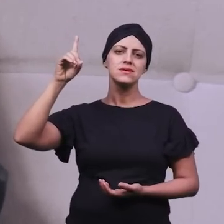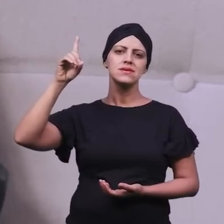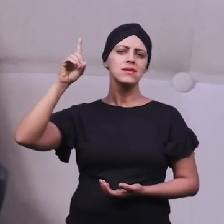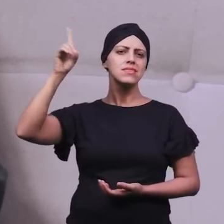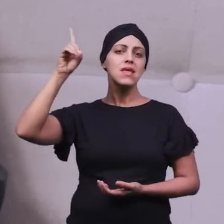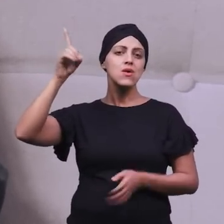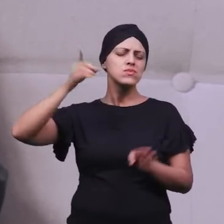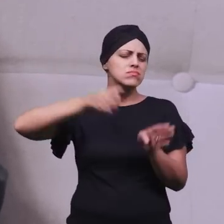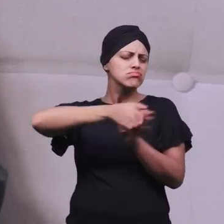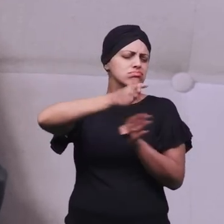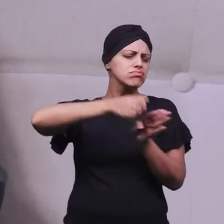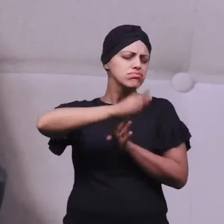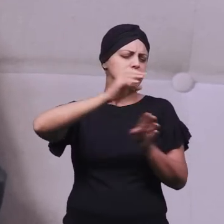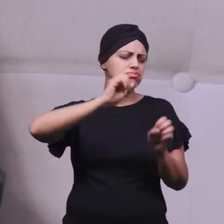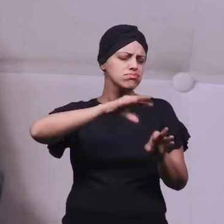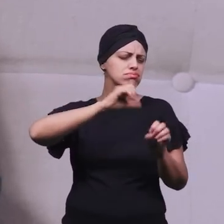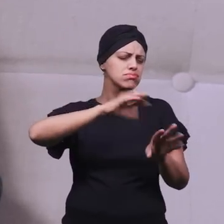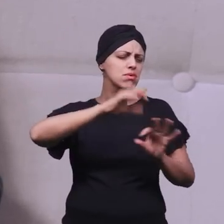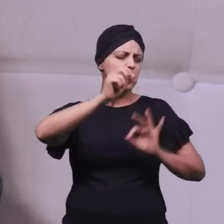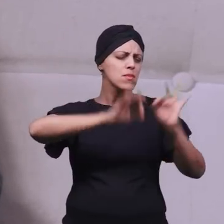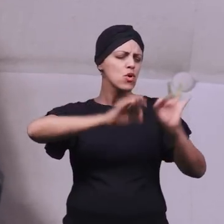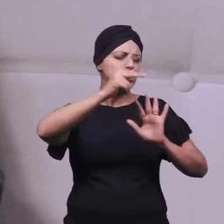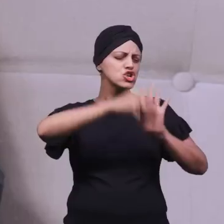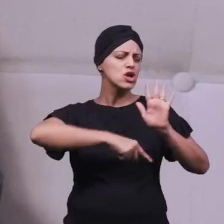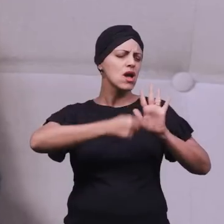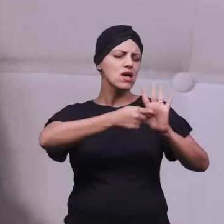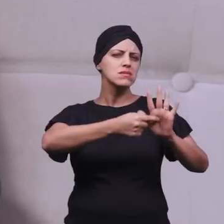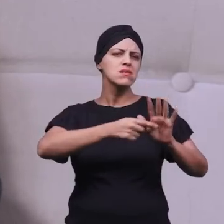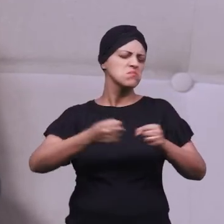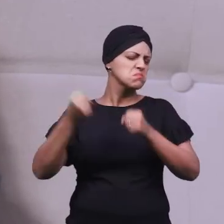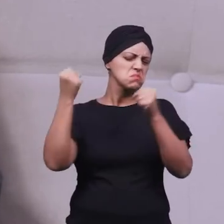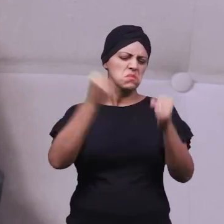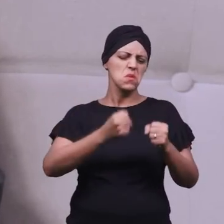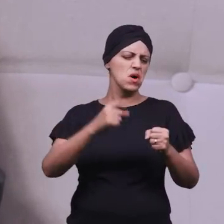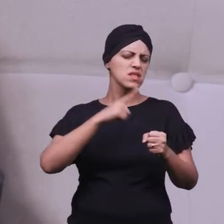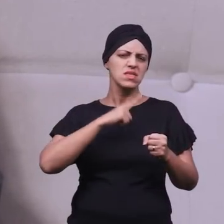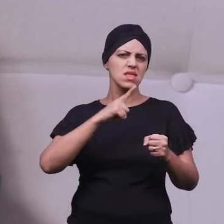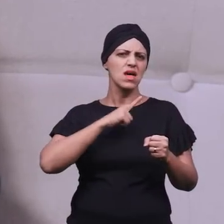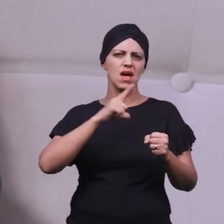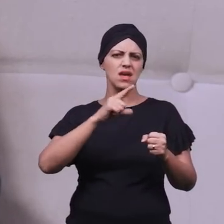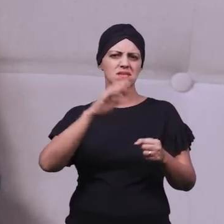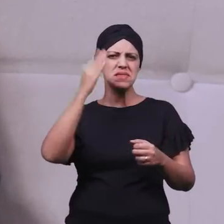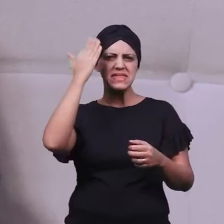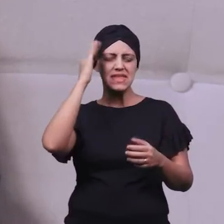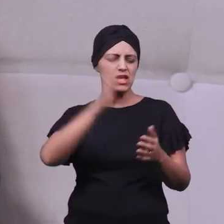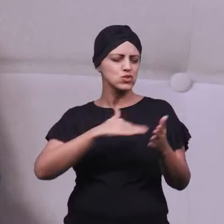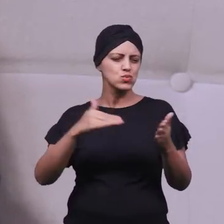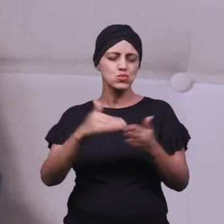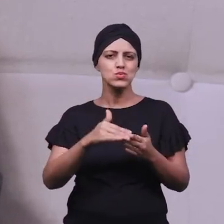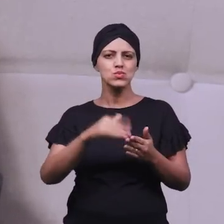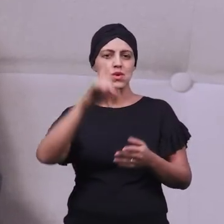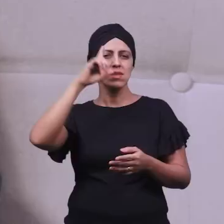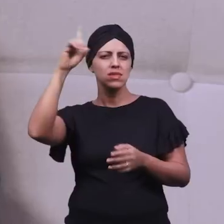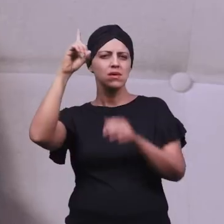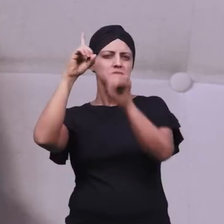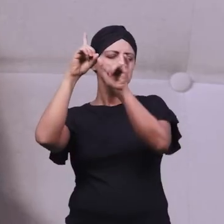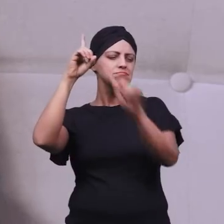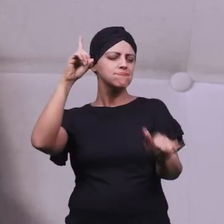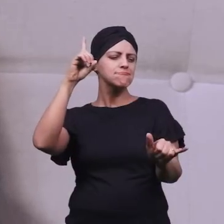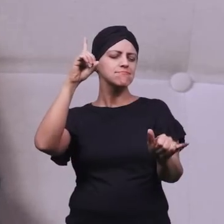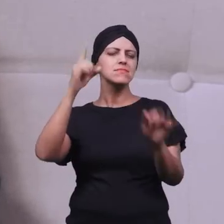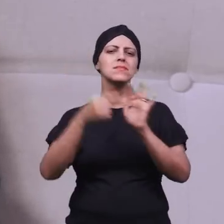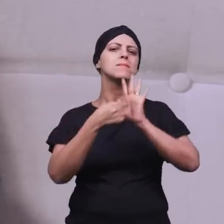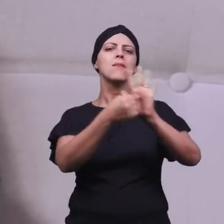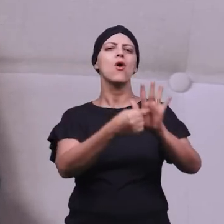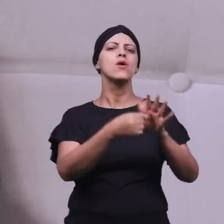sabedoria, na sua onisciência, na sua onipotência, na sua onipresença. Deus, ele revela